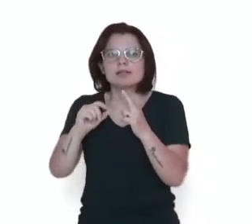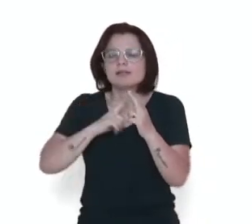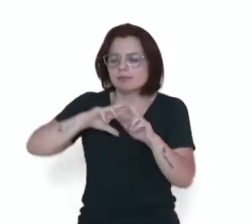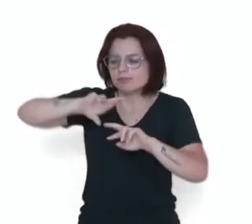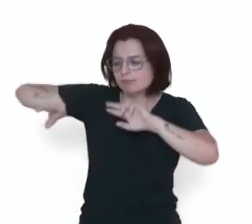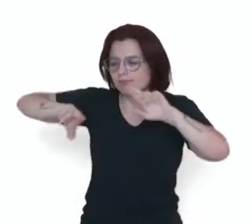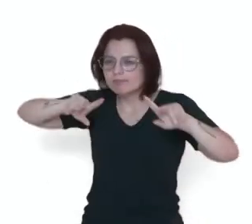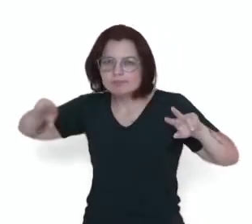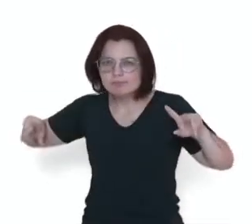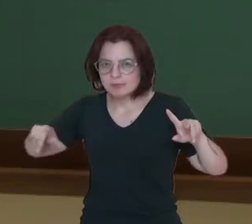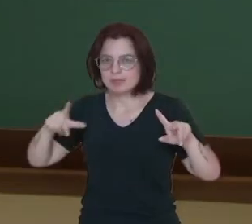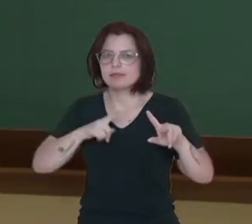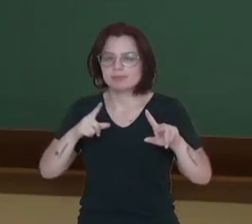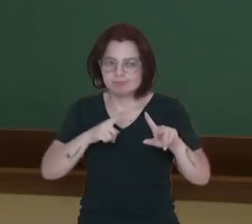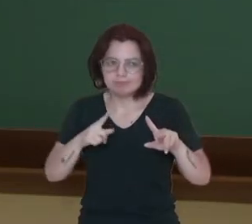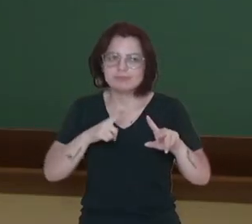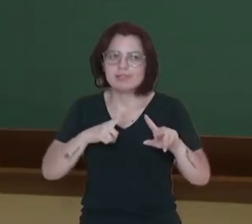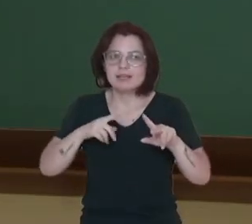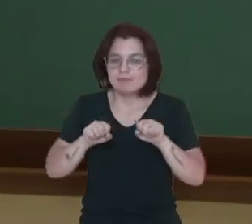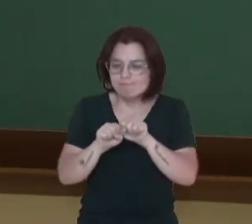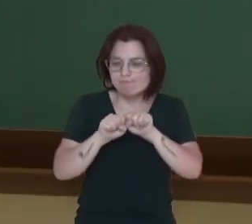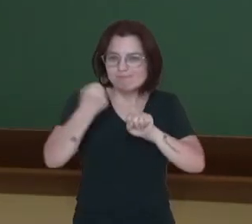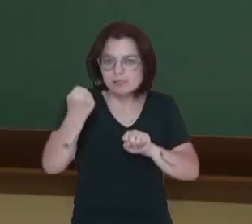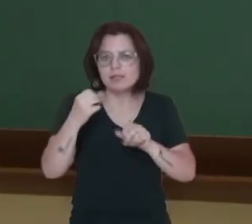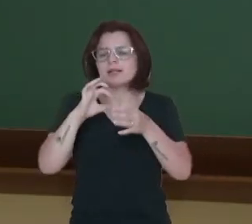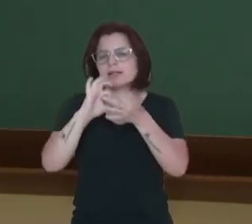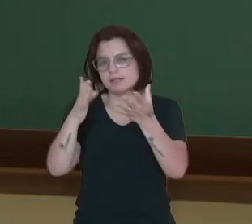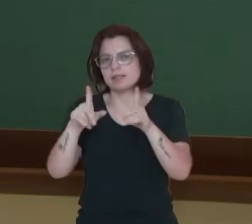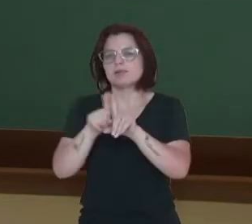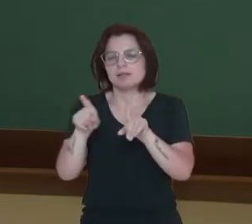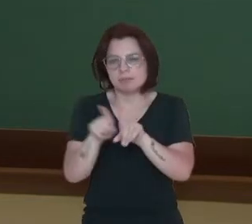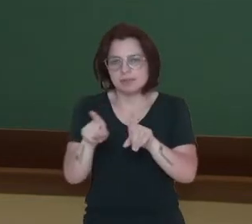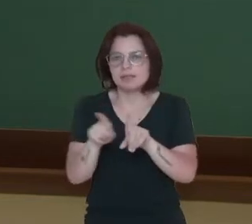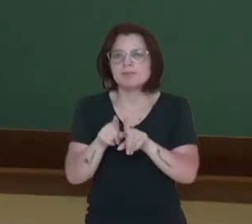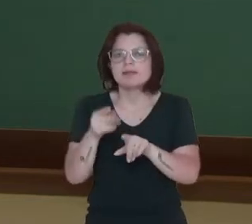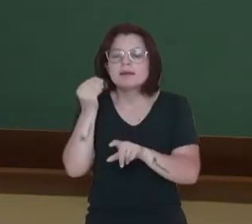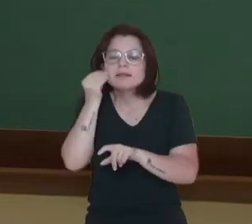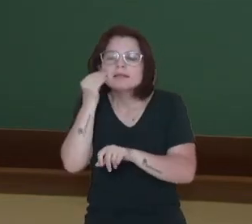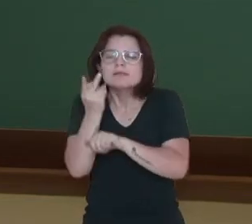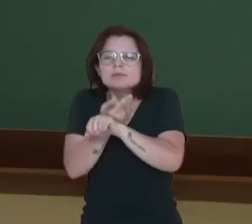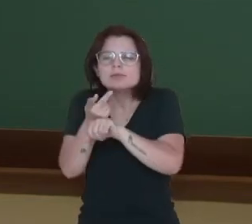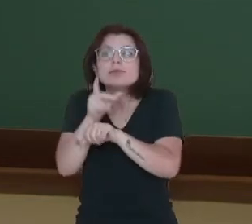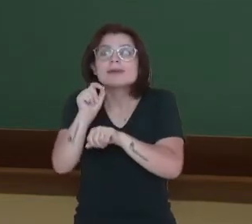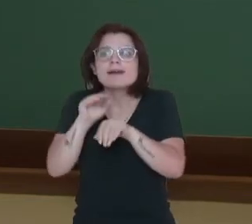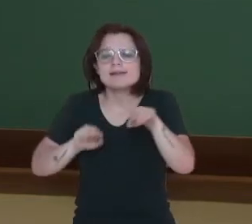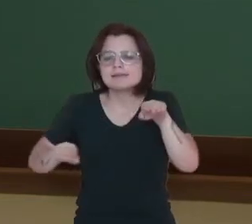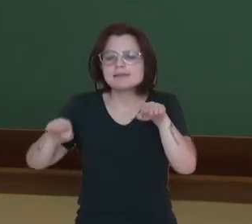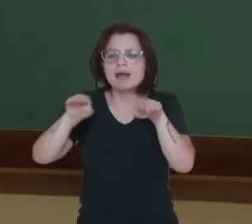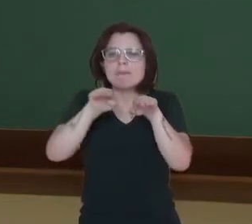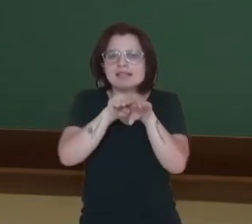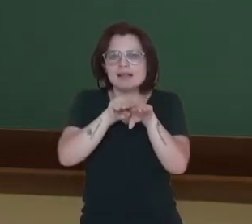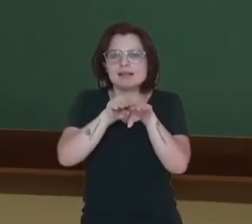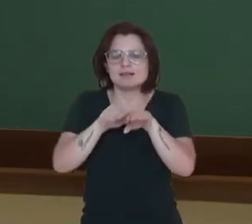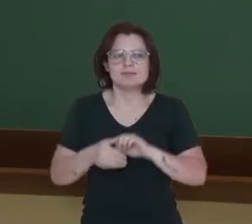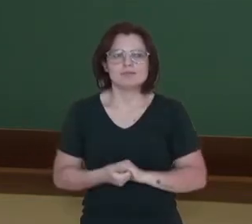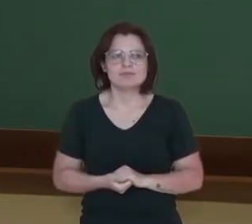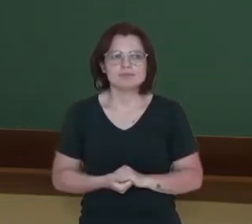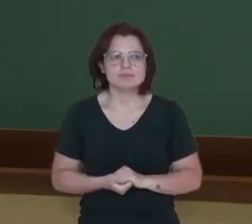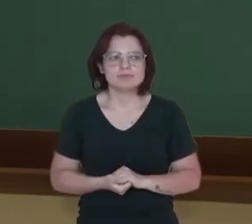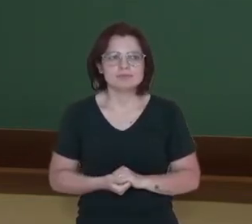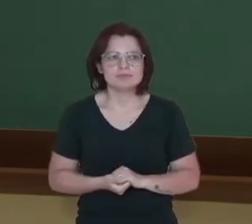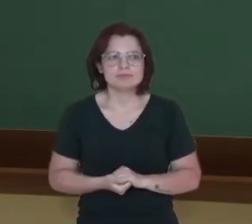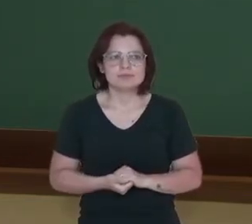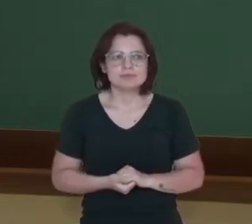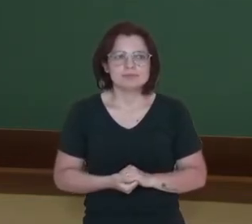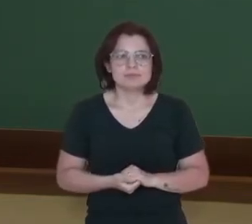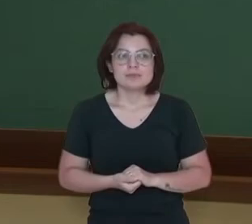um processo de formação e ruptura de ligações, sempre buscando uma estabilidade nos seus compostos.